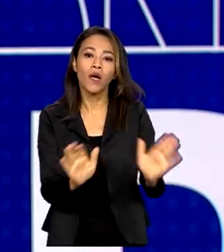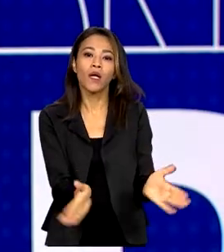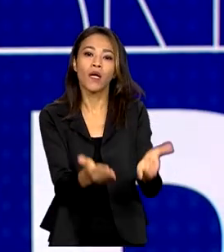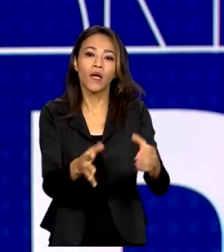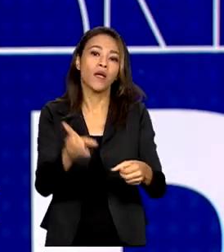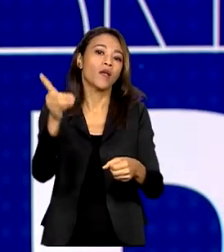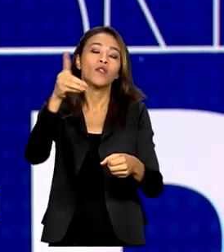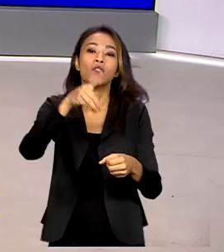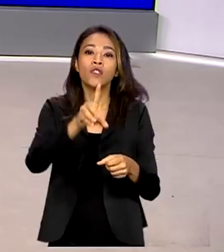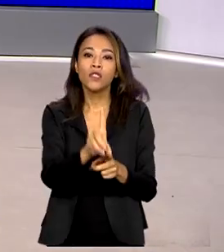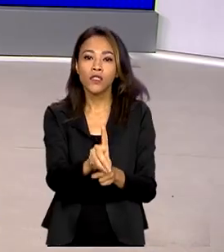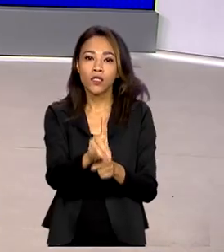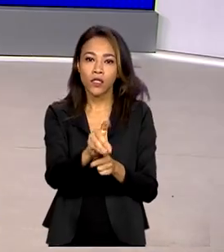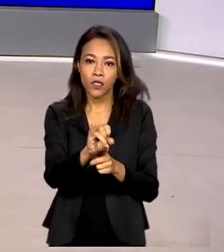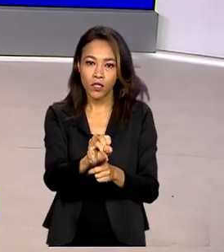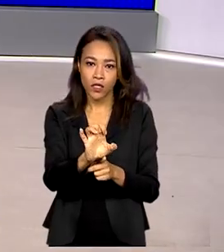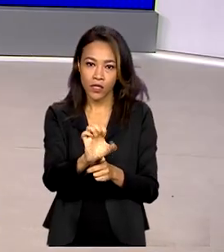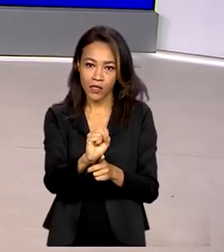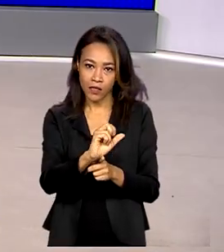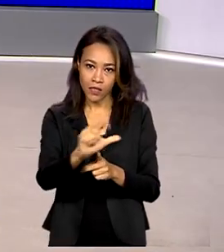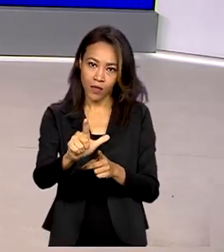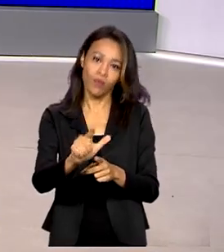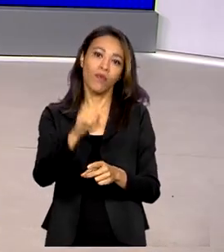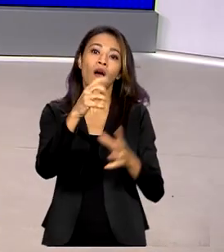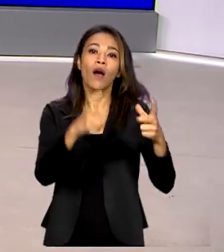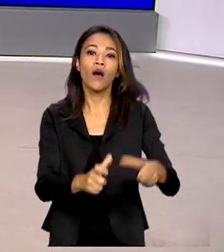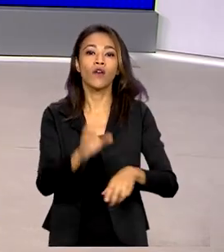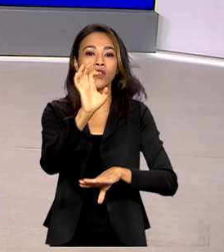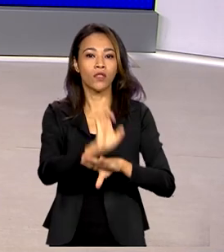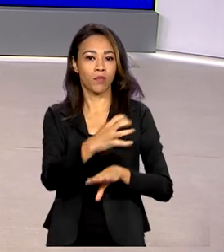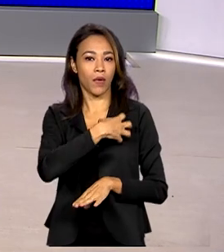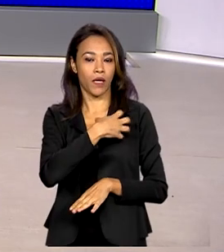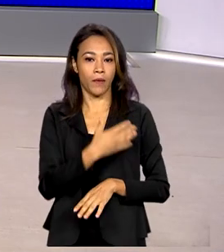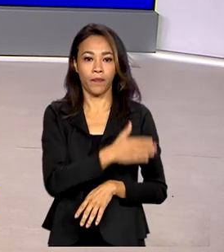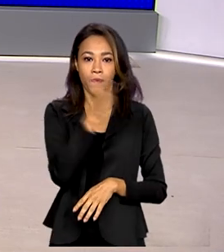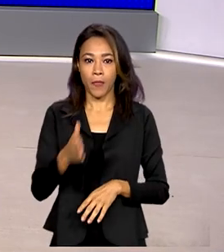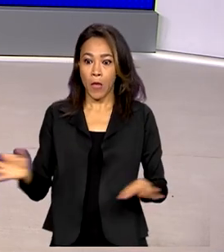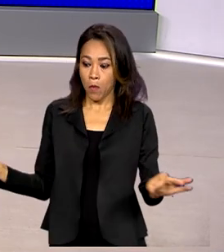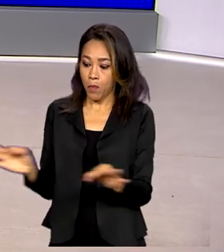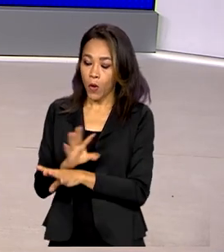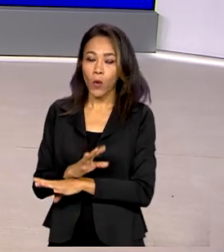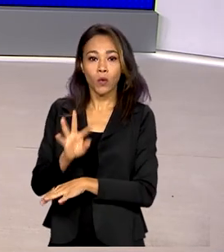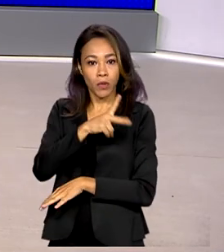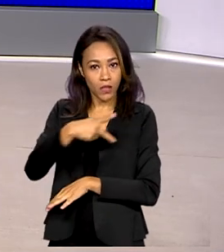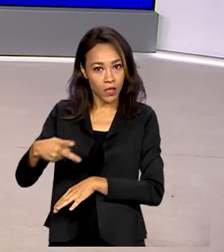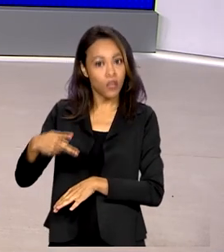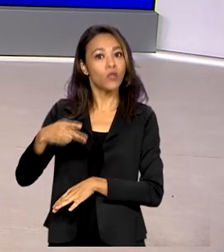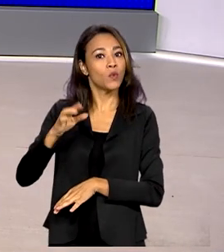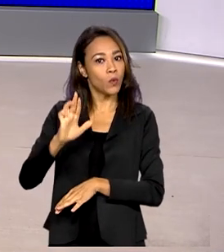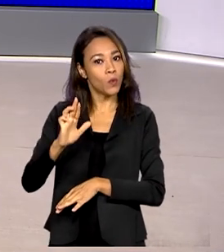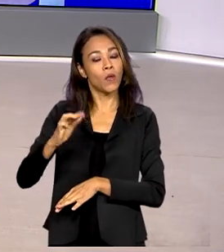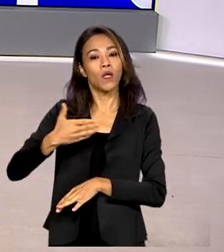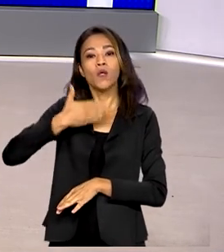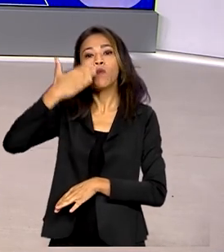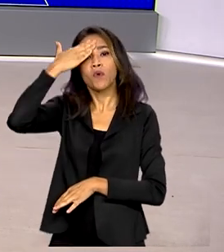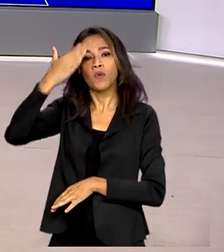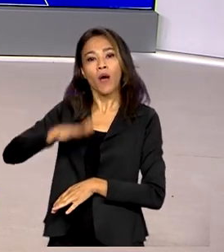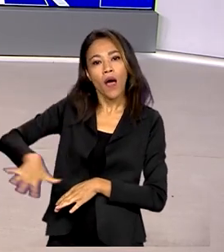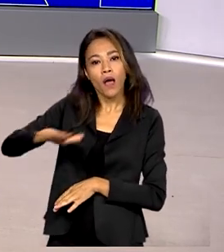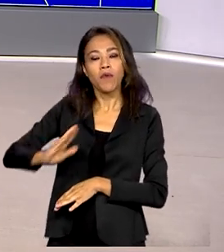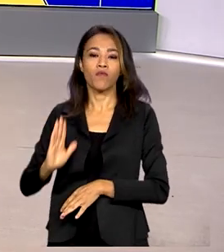na Bahia. E antes de deixar os Emirados Árabes, o presidente Lula conversou com jornalistas e comentou